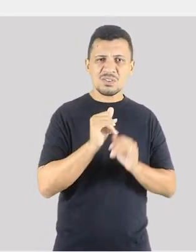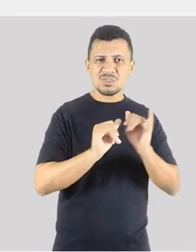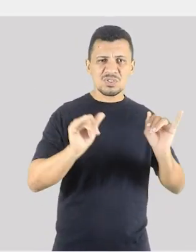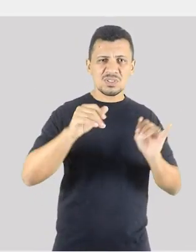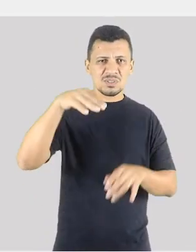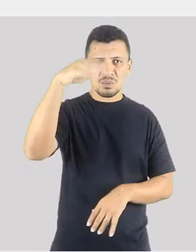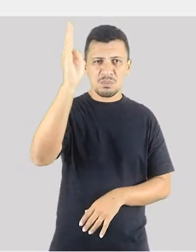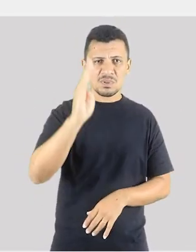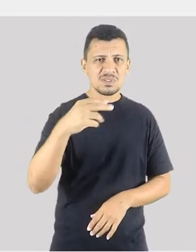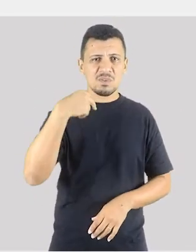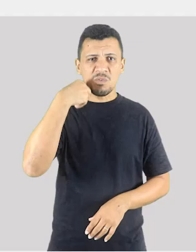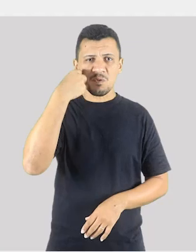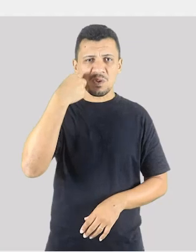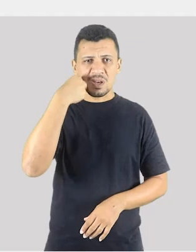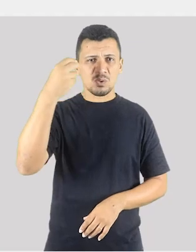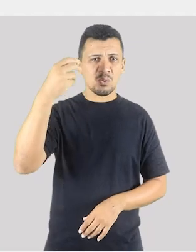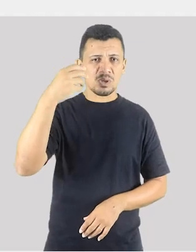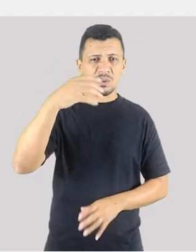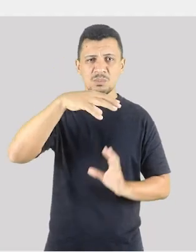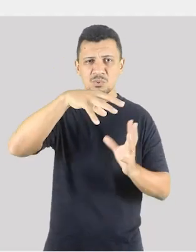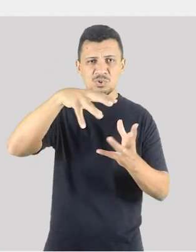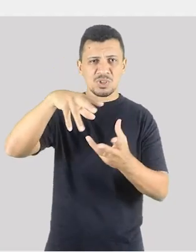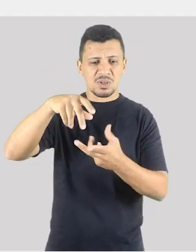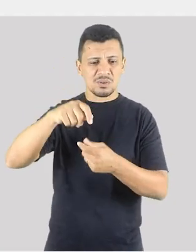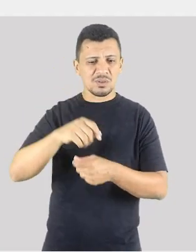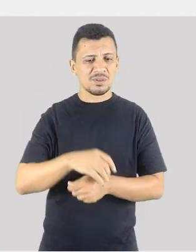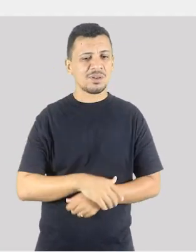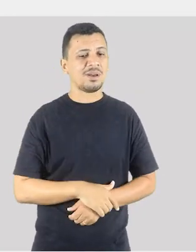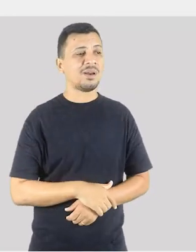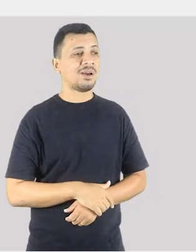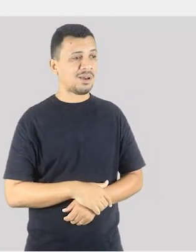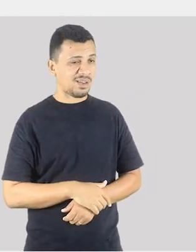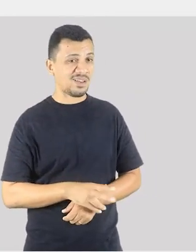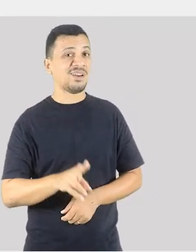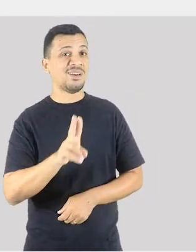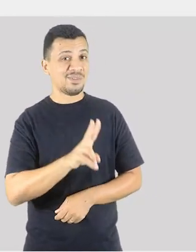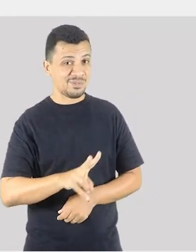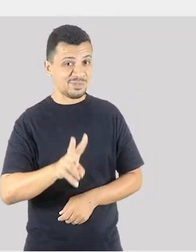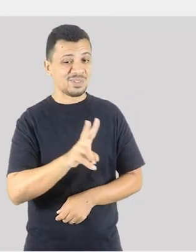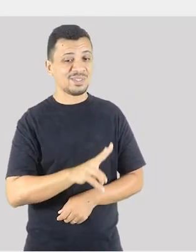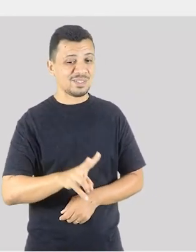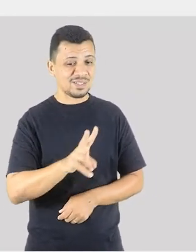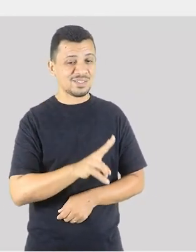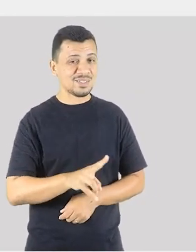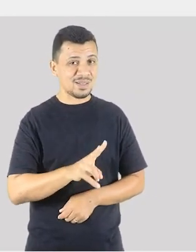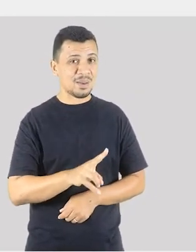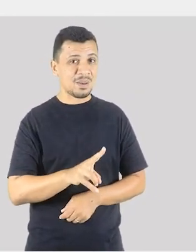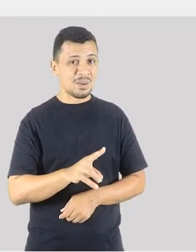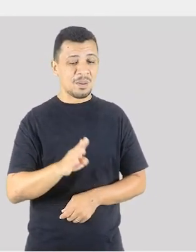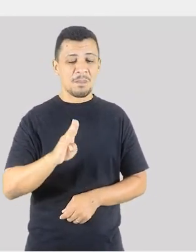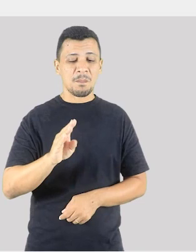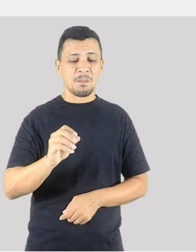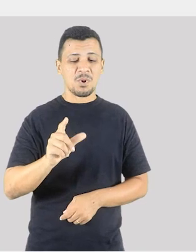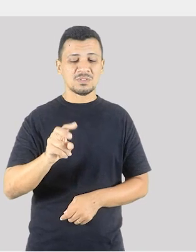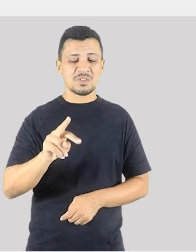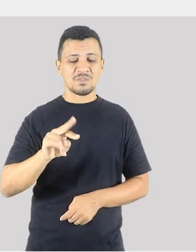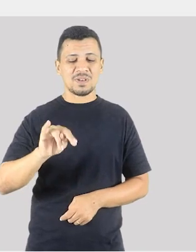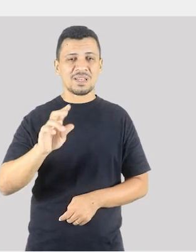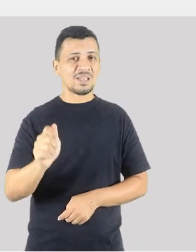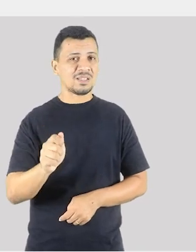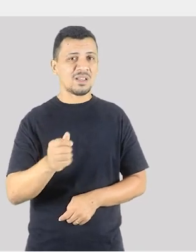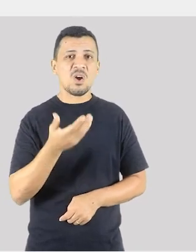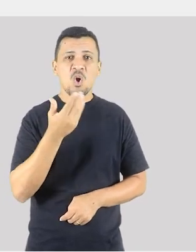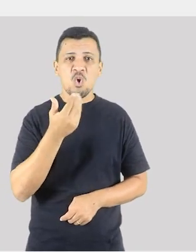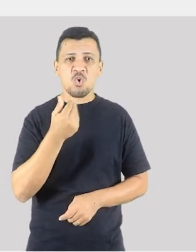mundial. Aí o interlocutor diz, a Venezuela bolivariana, com